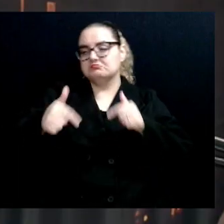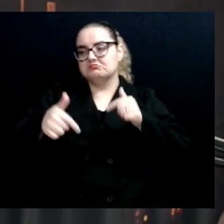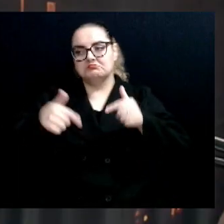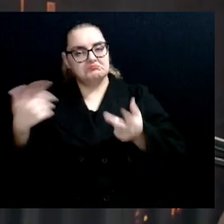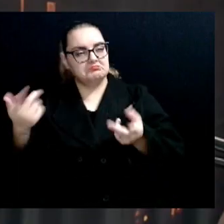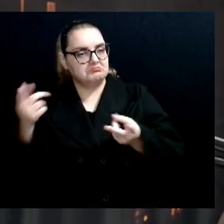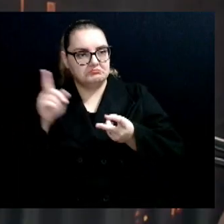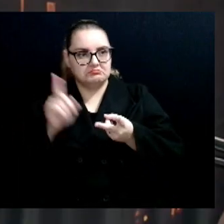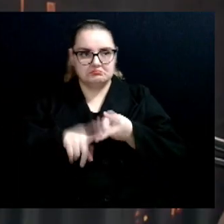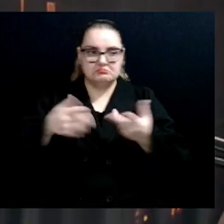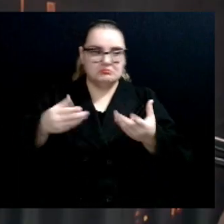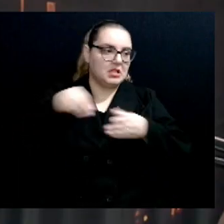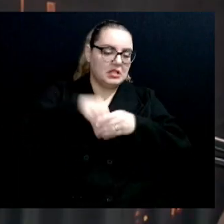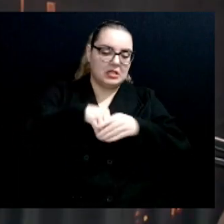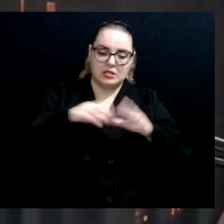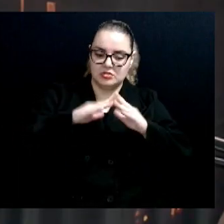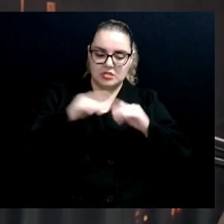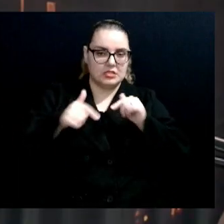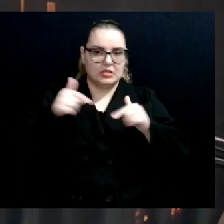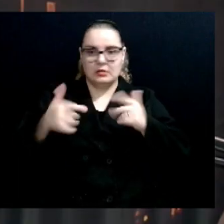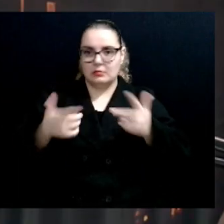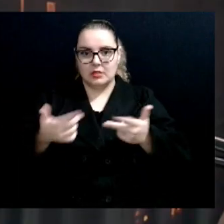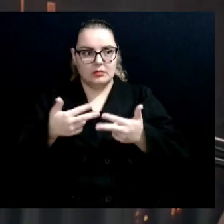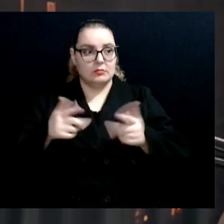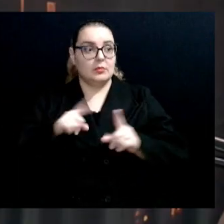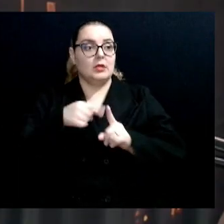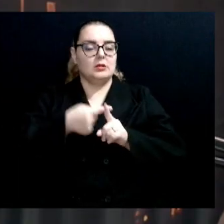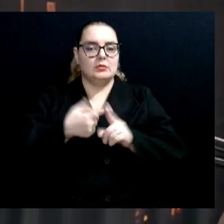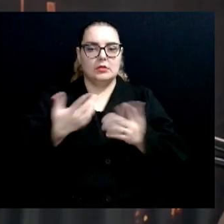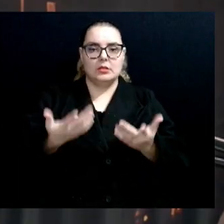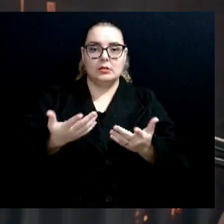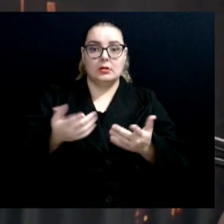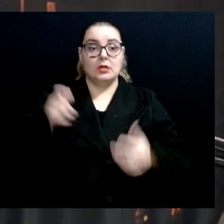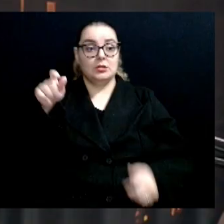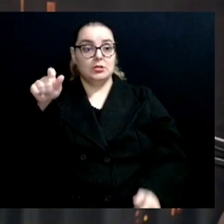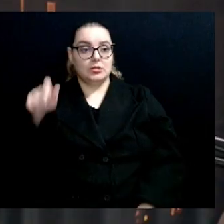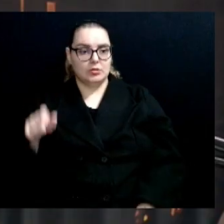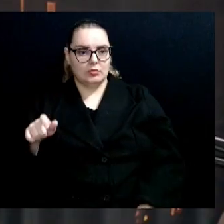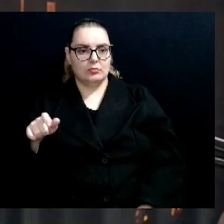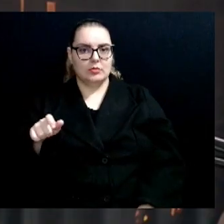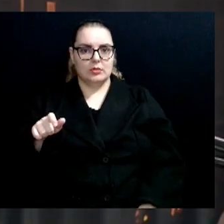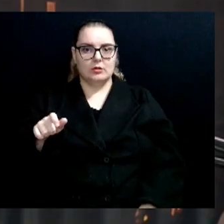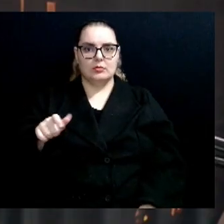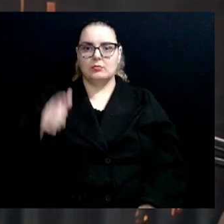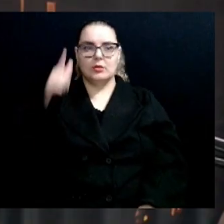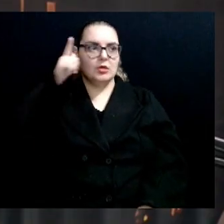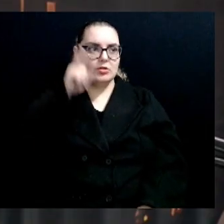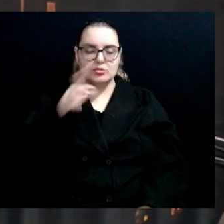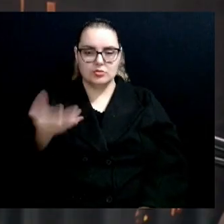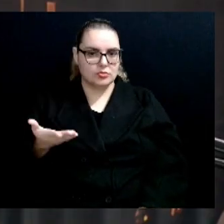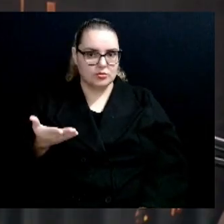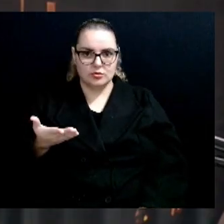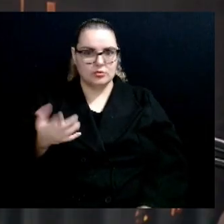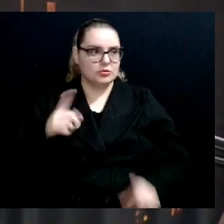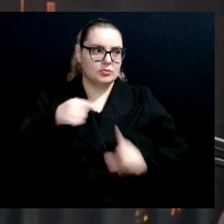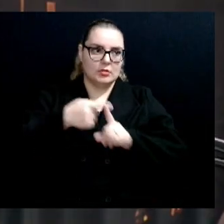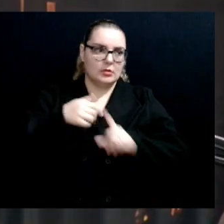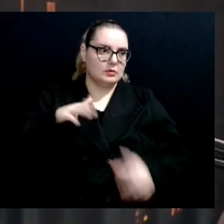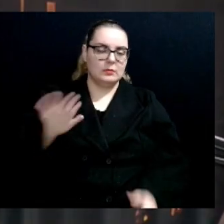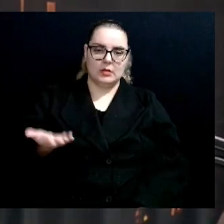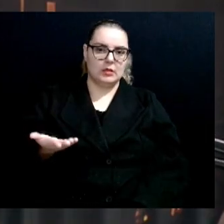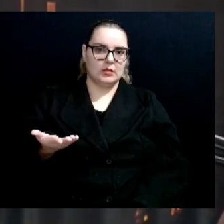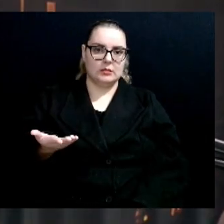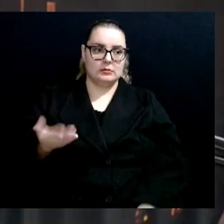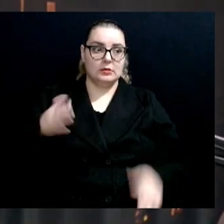de casa, mas está ativo, e a pessoa que não consegue mais ser ativa. E muitas vezes ela quer